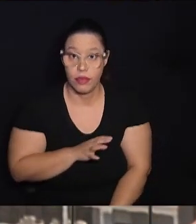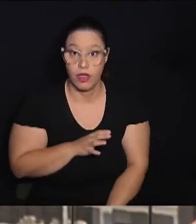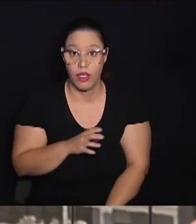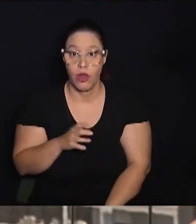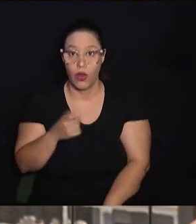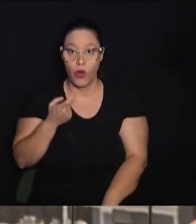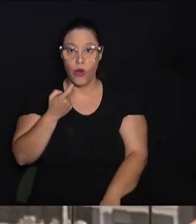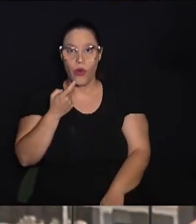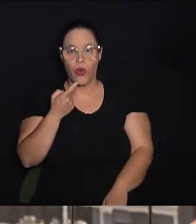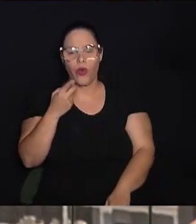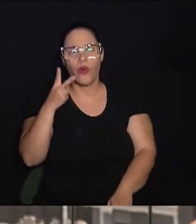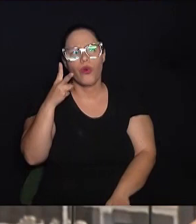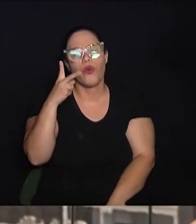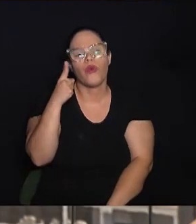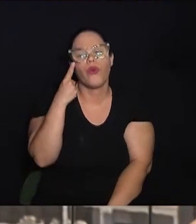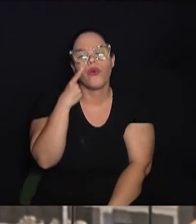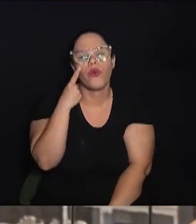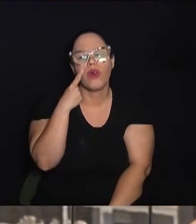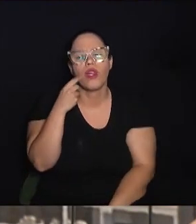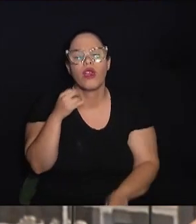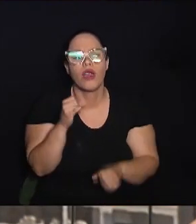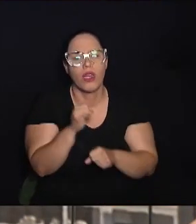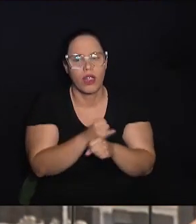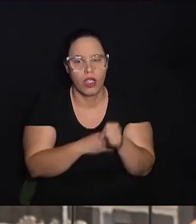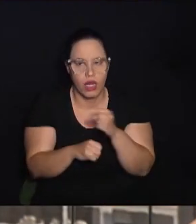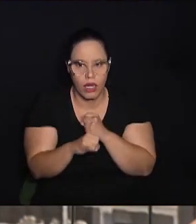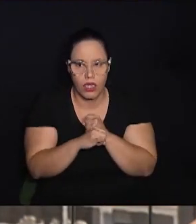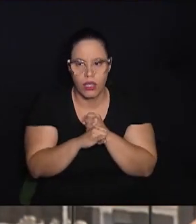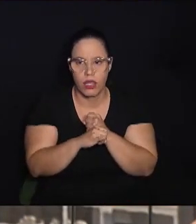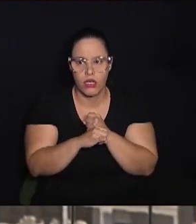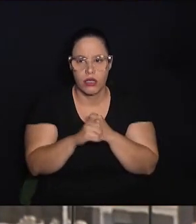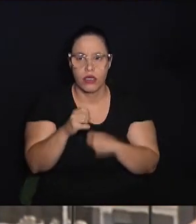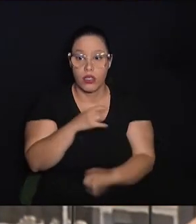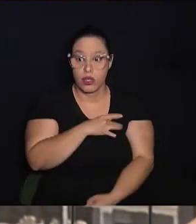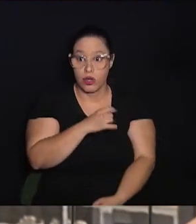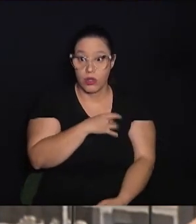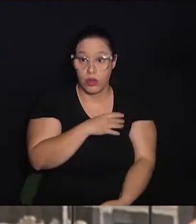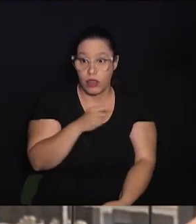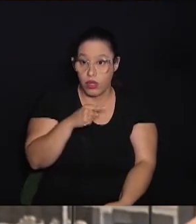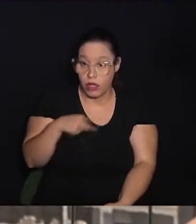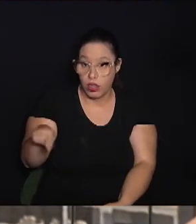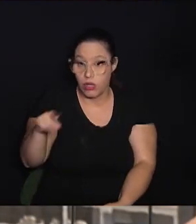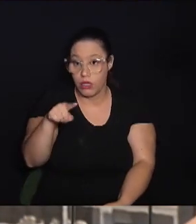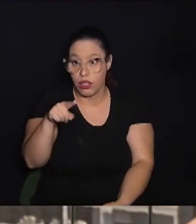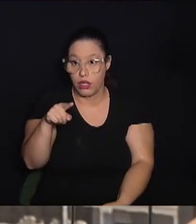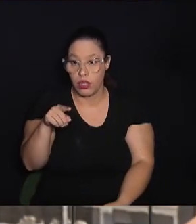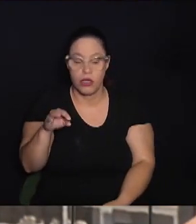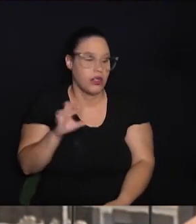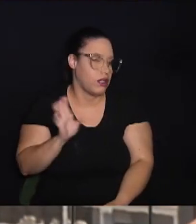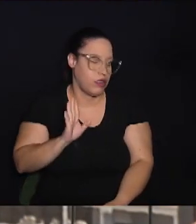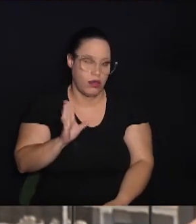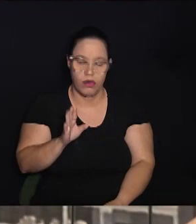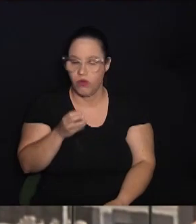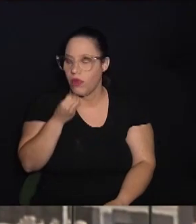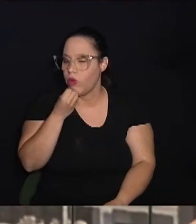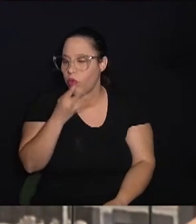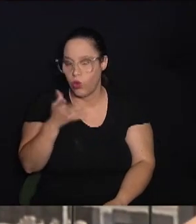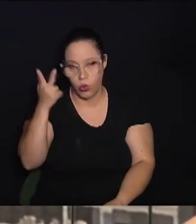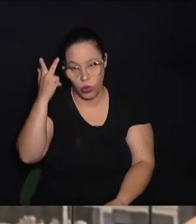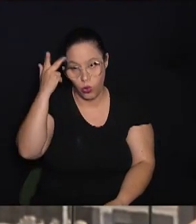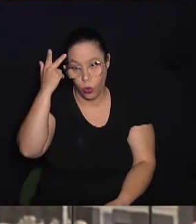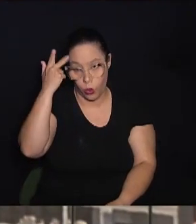que deu esse Pan a internet não funcionava fica com medo de sair de casa para acessar Algum serviço mas tá tudo funcionando normalmente